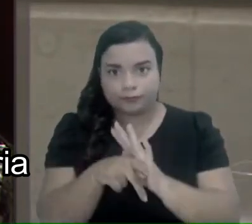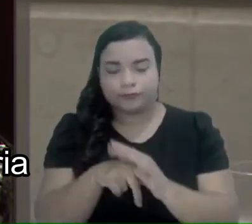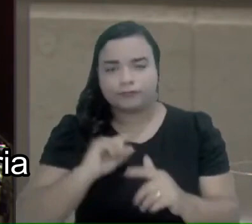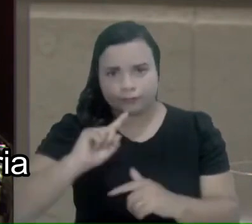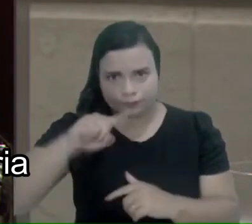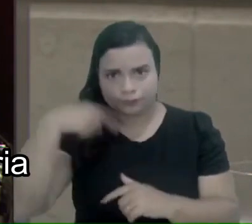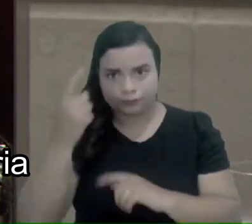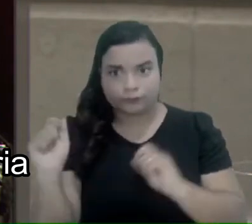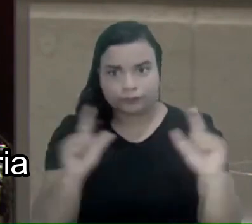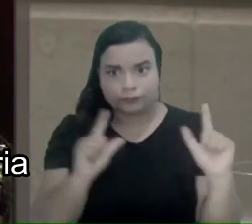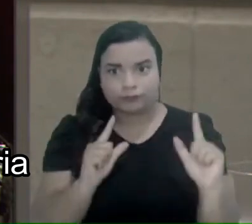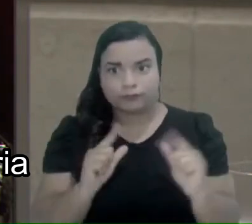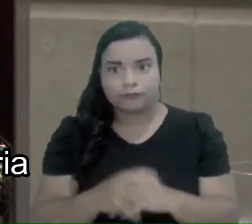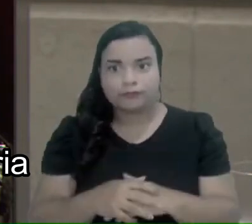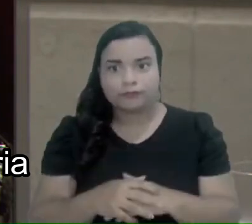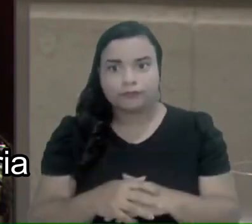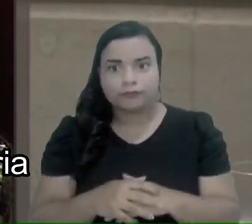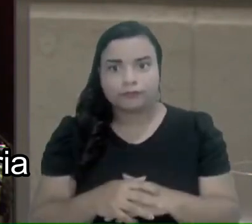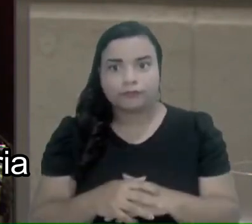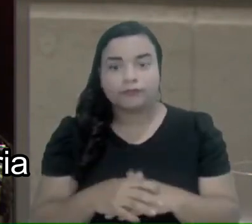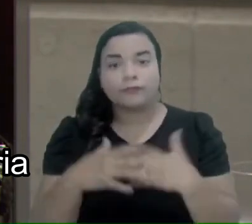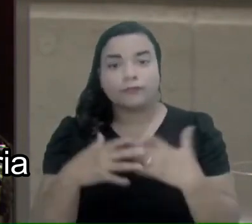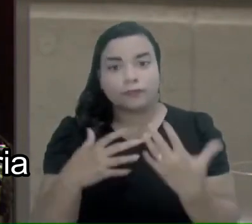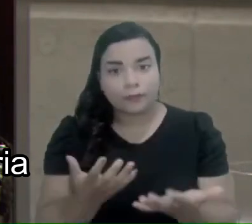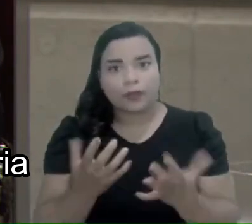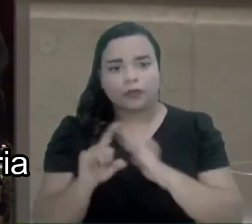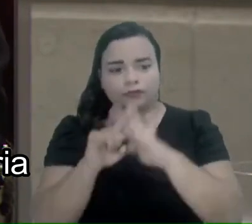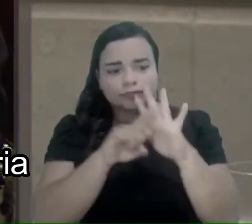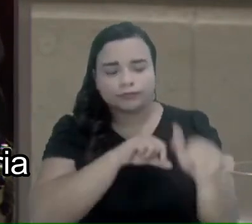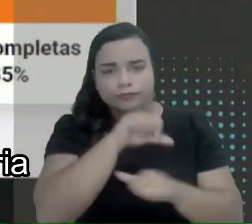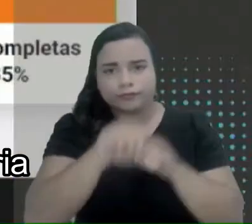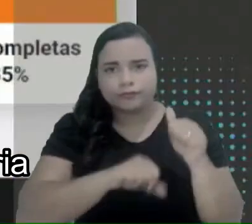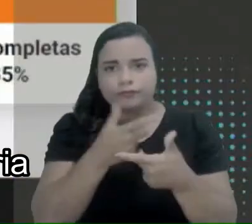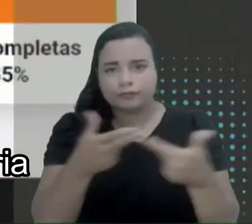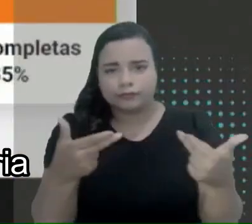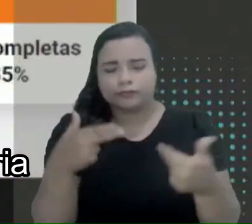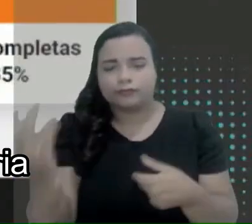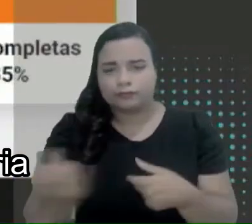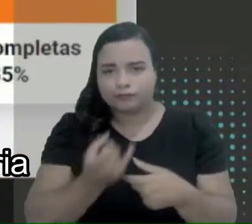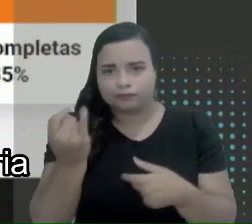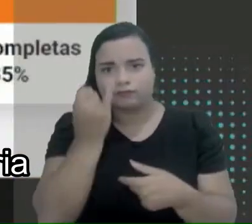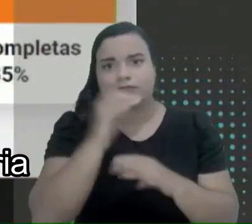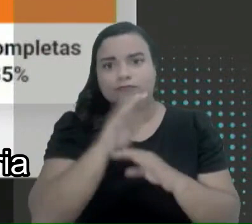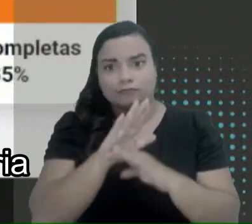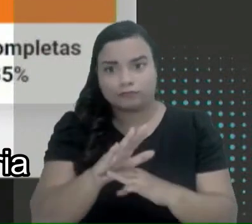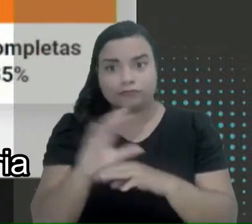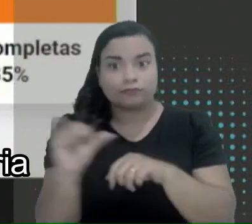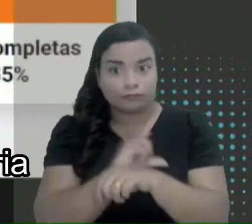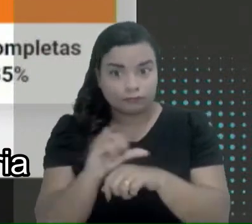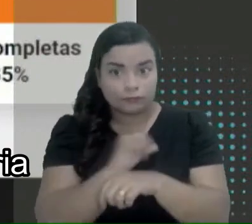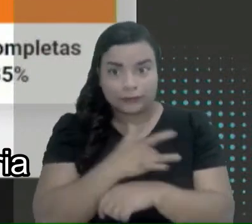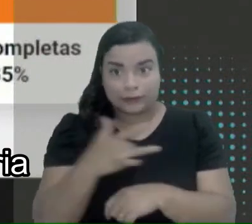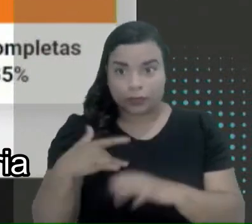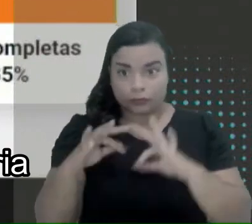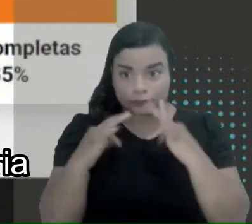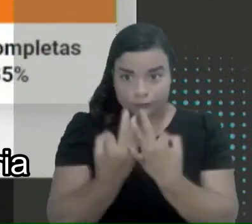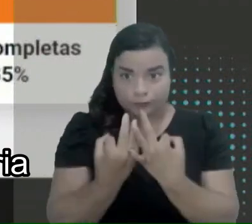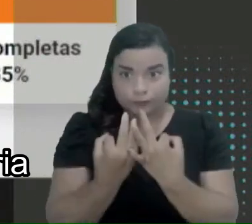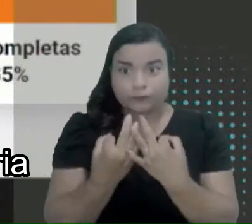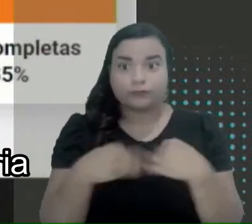favor. Então, a recomposição foi fundamental, tanto da estratégia de saúde da família, mas